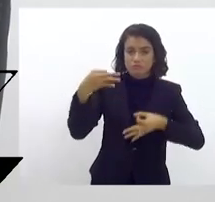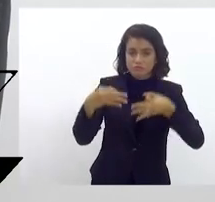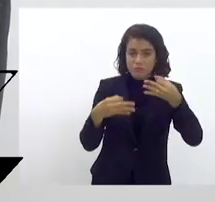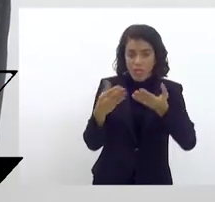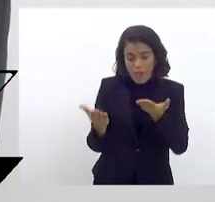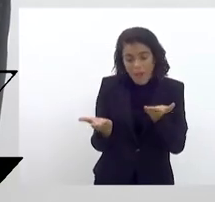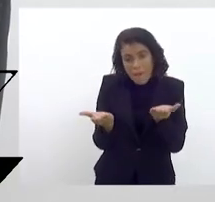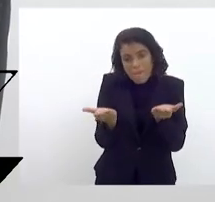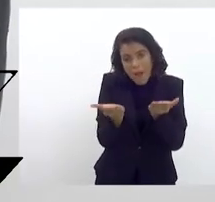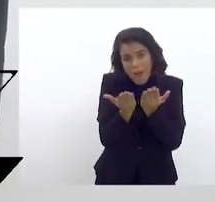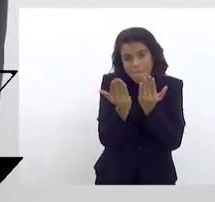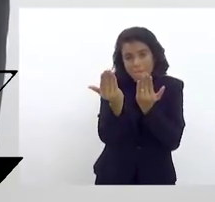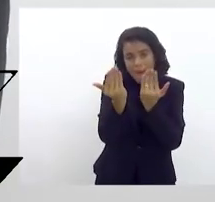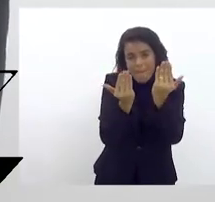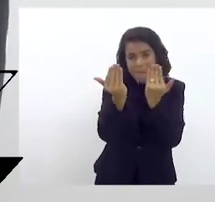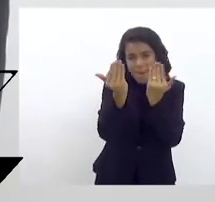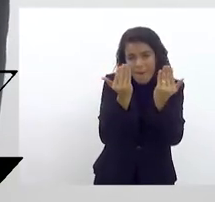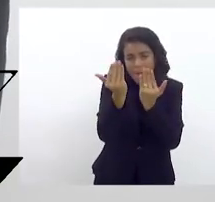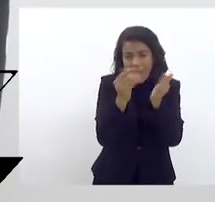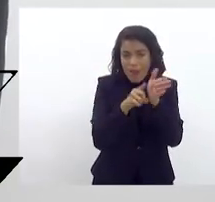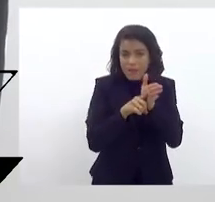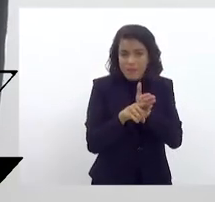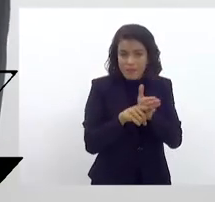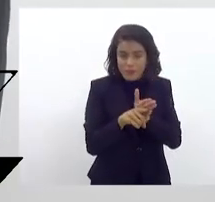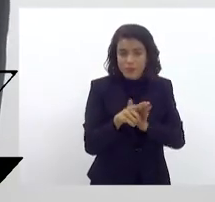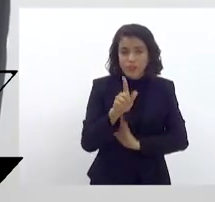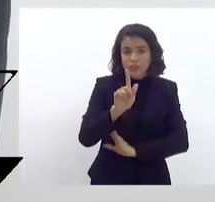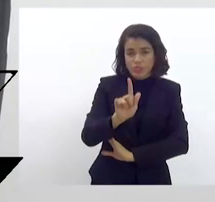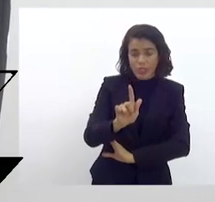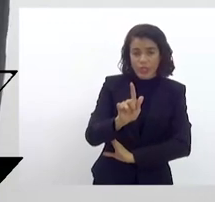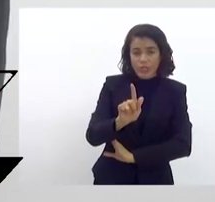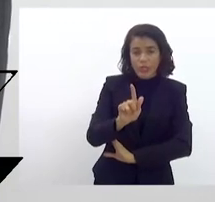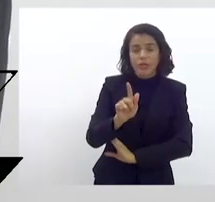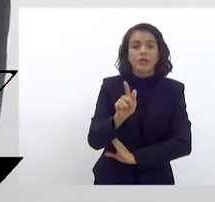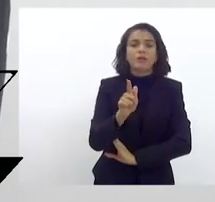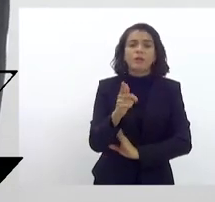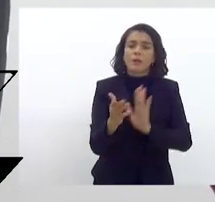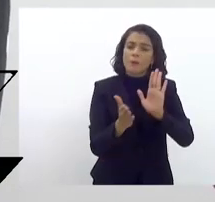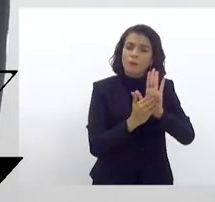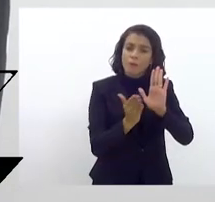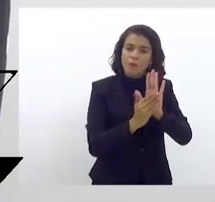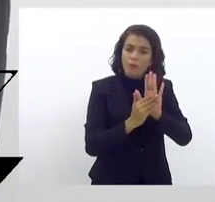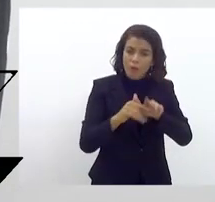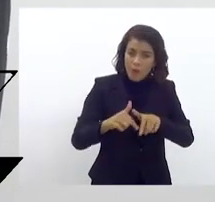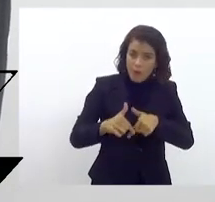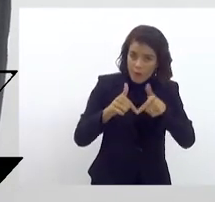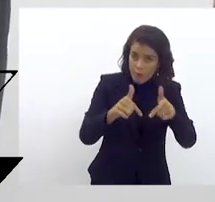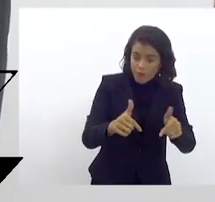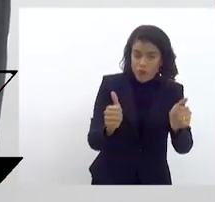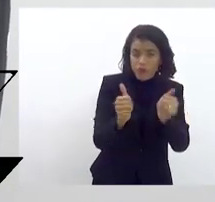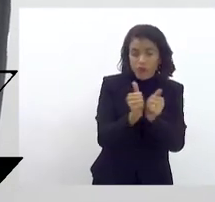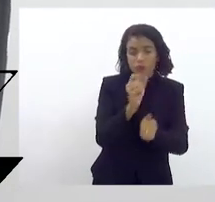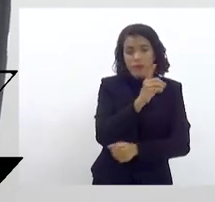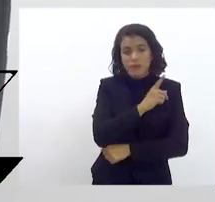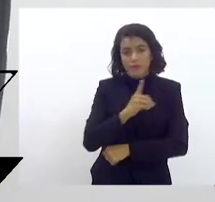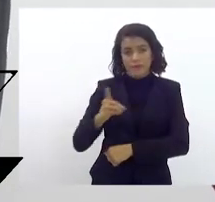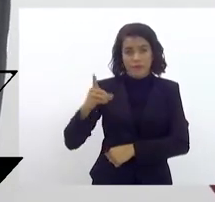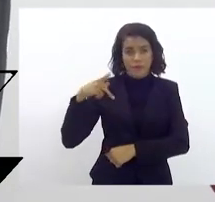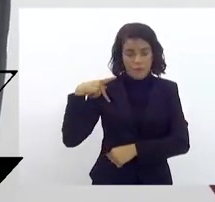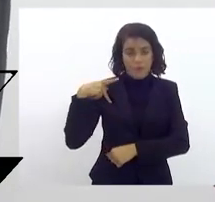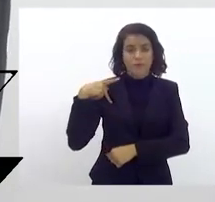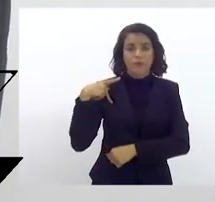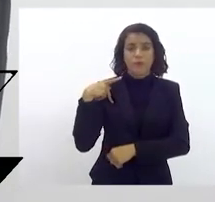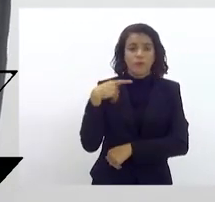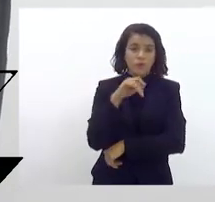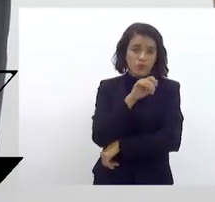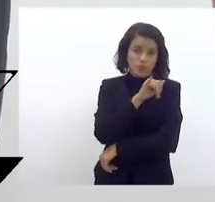cumprimento da presente investigação G propor a realização junto a Defensoria Pública do Estado do Rio